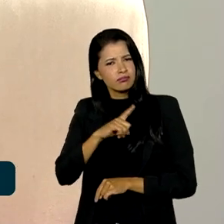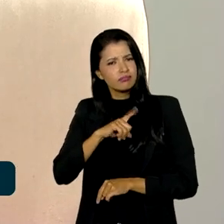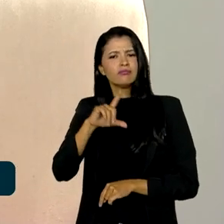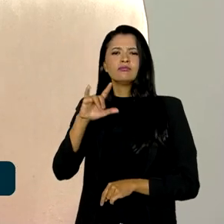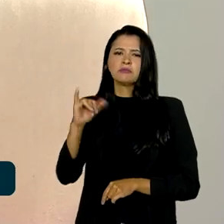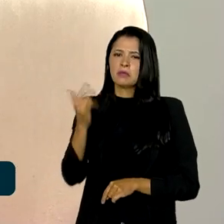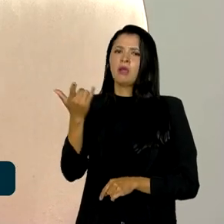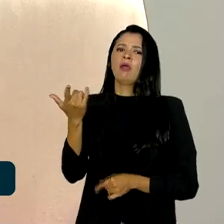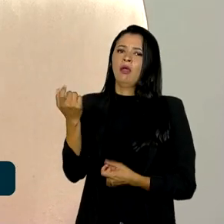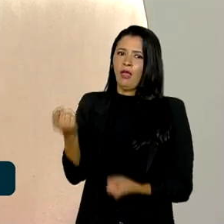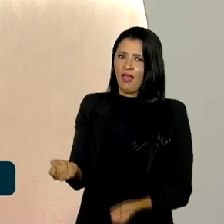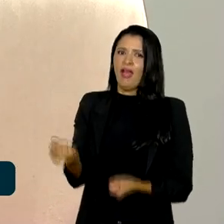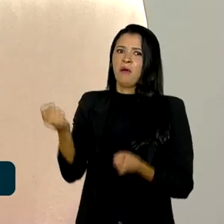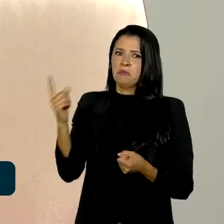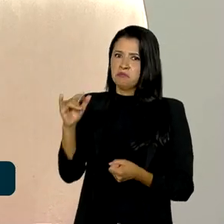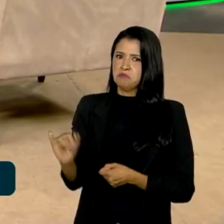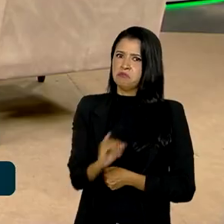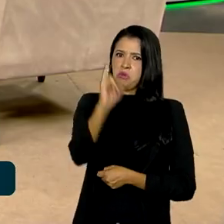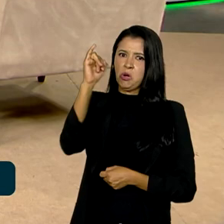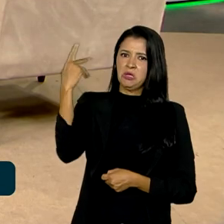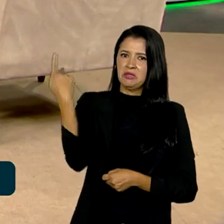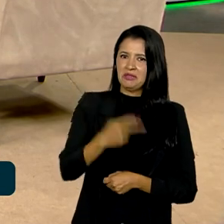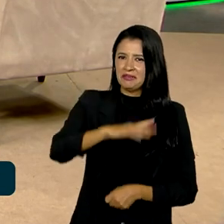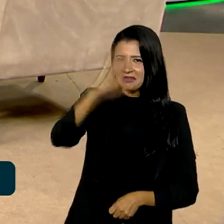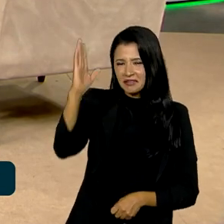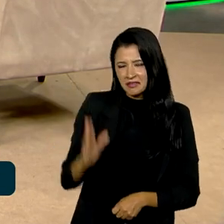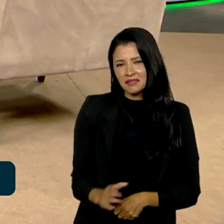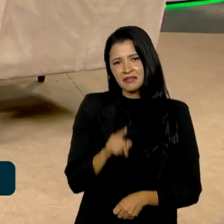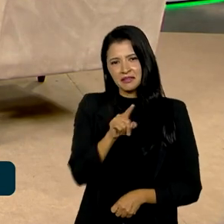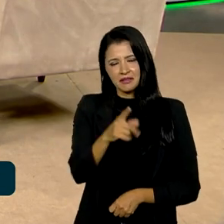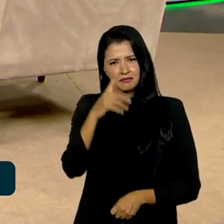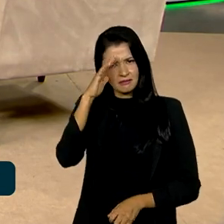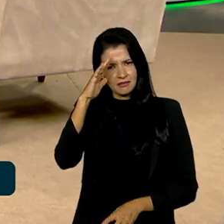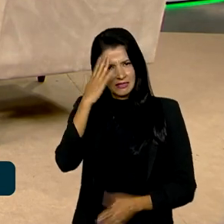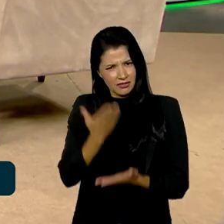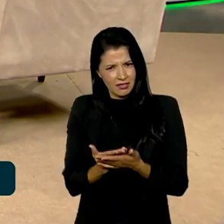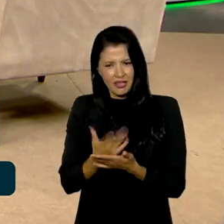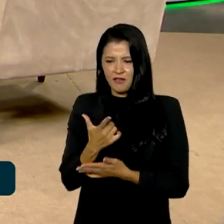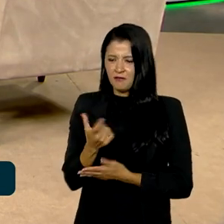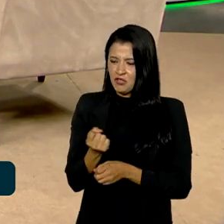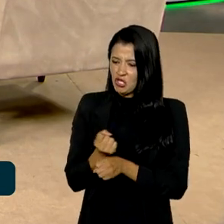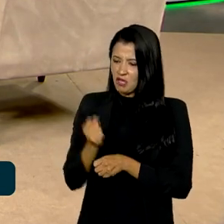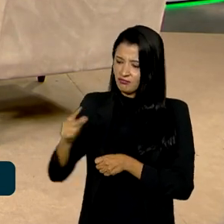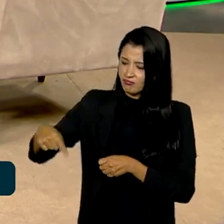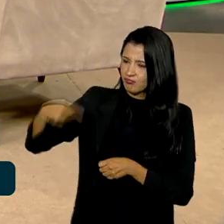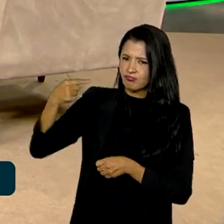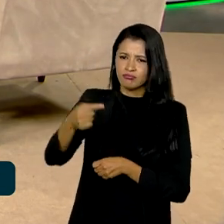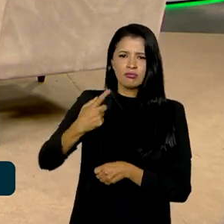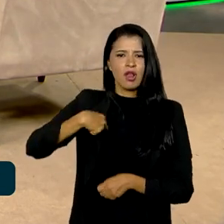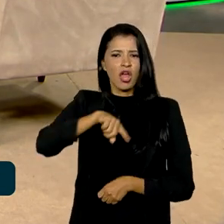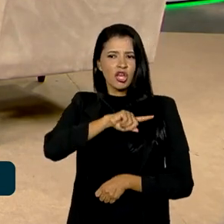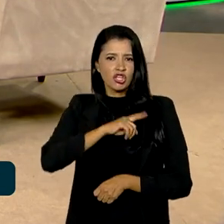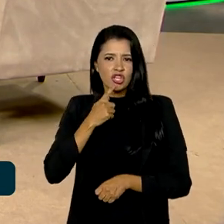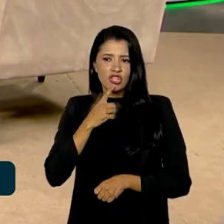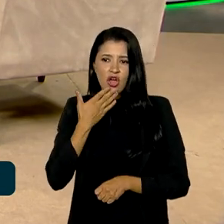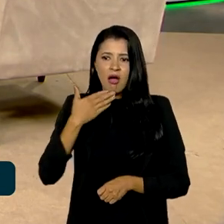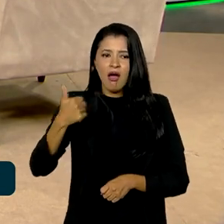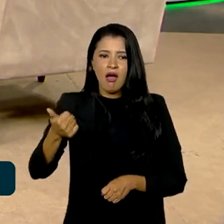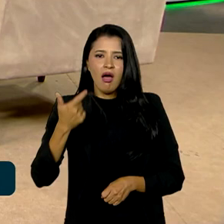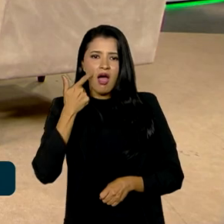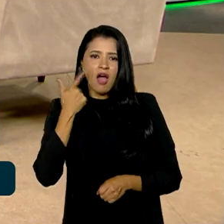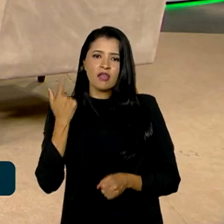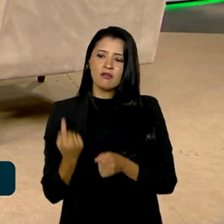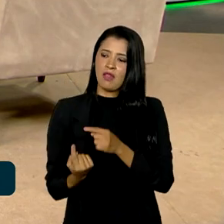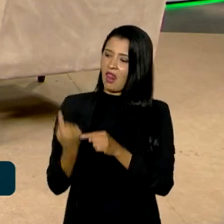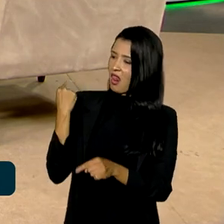grande peso hoje, né, no país. O senhor acredita que 20 anos depois a gente esteja colhendo os frutos que